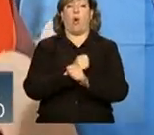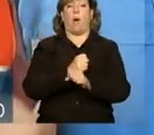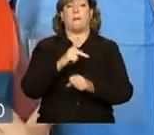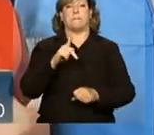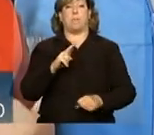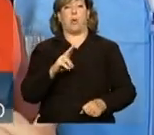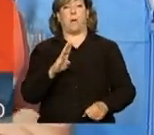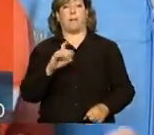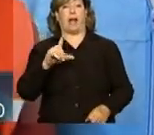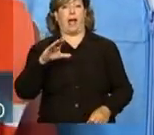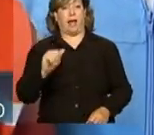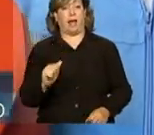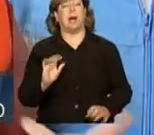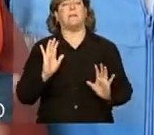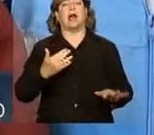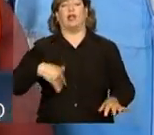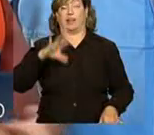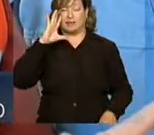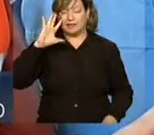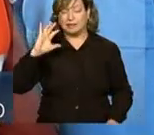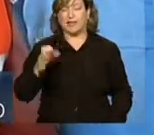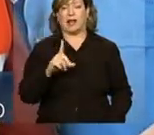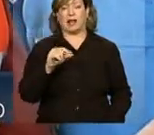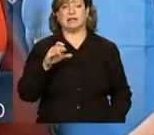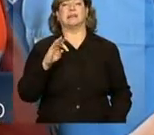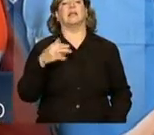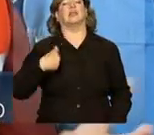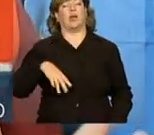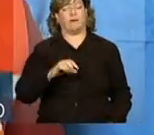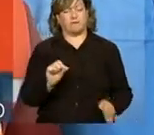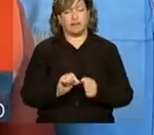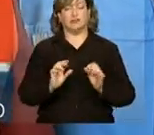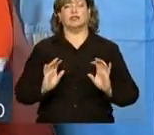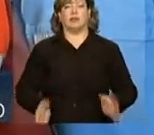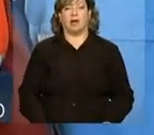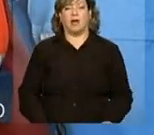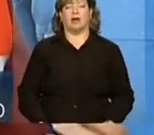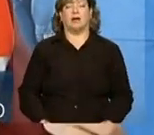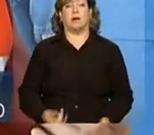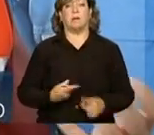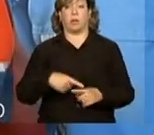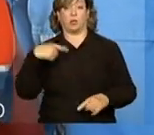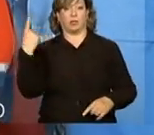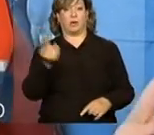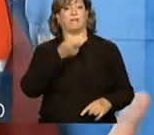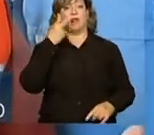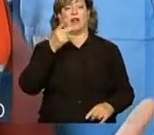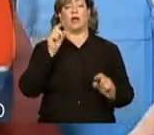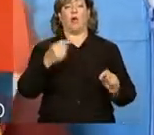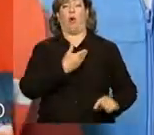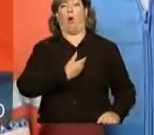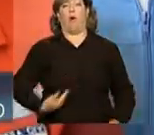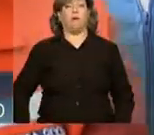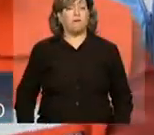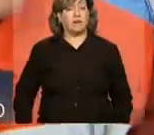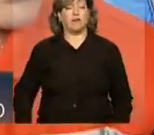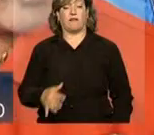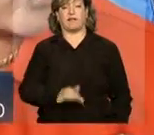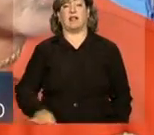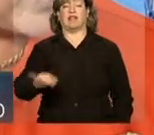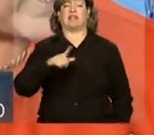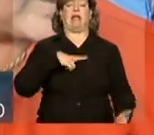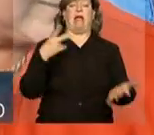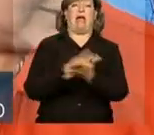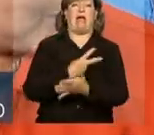Agora, que nós tentamos licitá-la, não há dúvida. Até porque falaram que o governo federal tinha